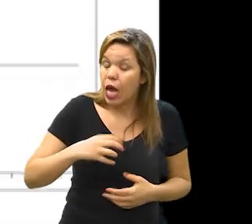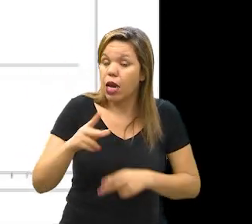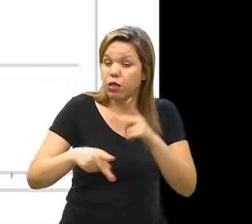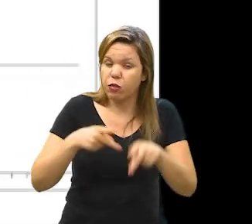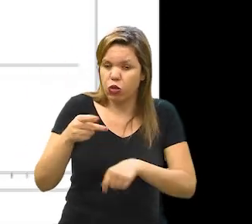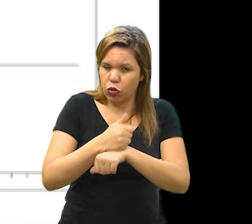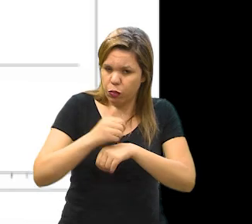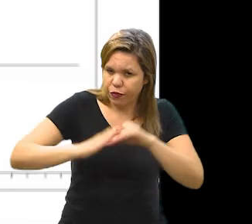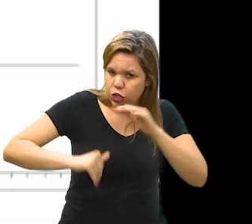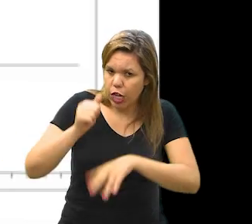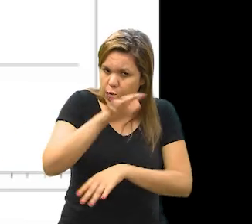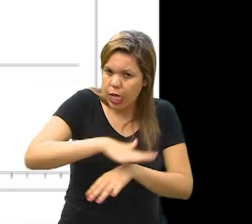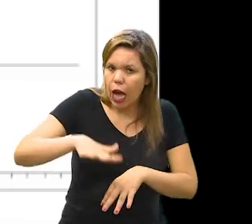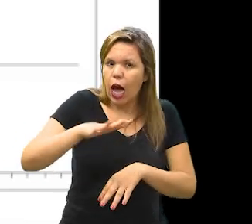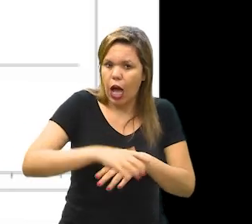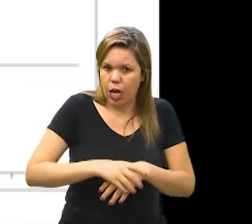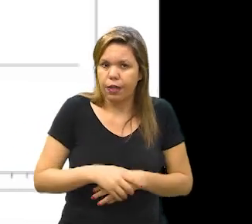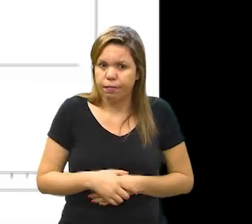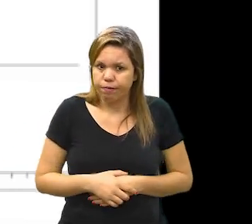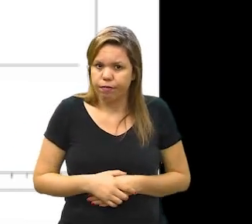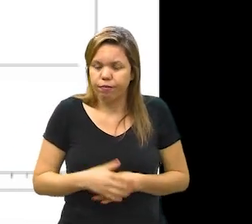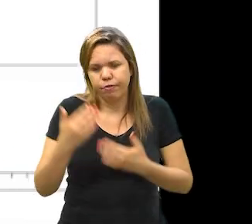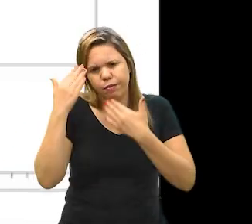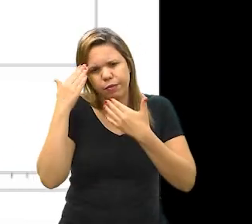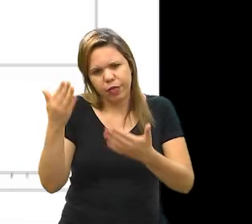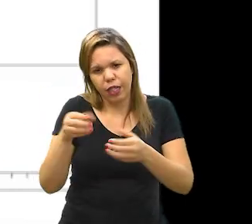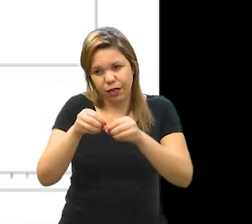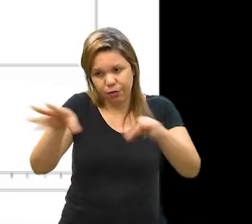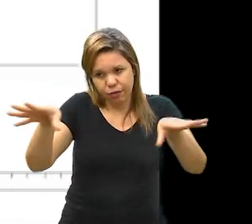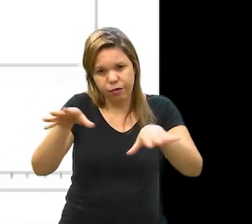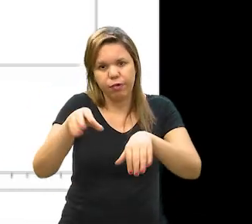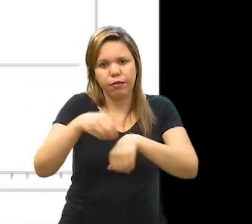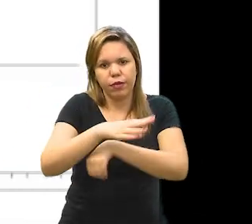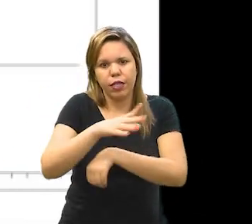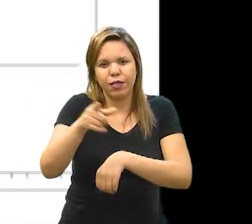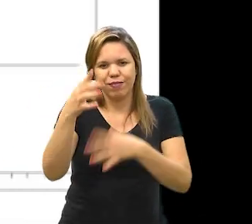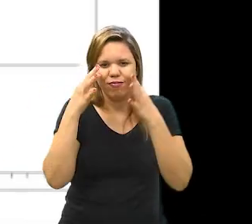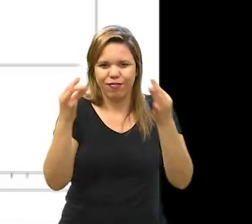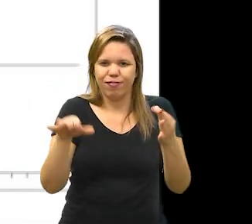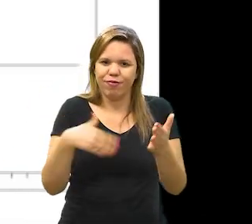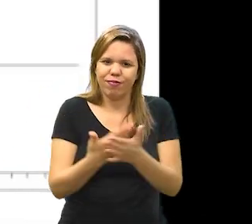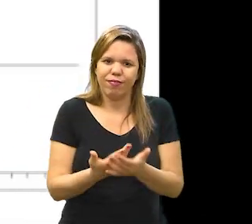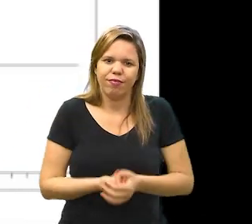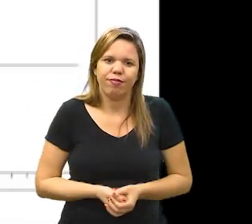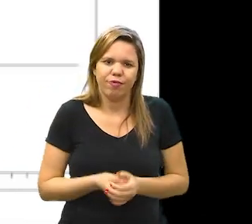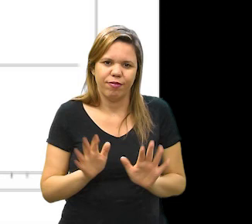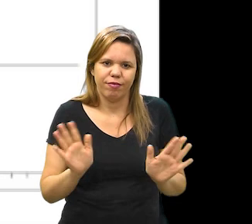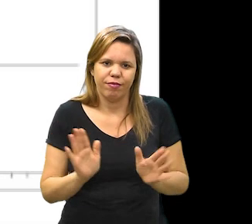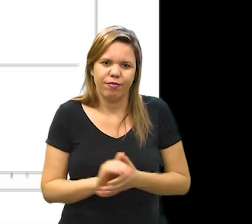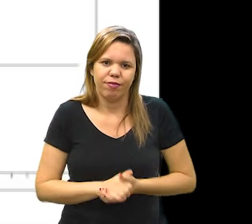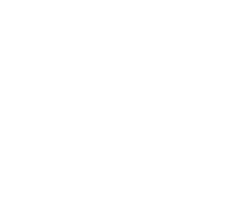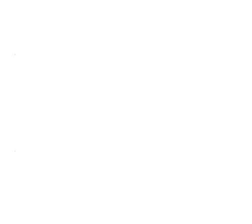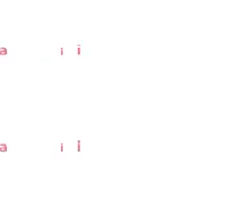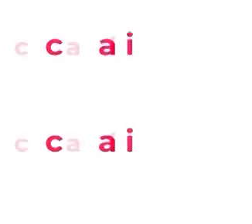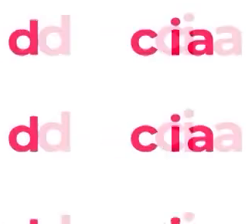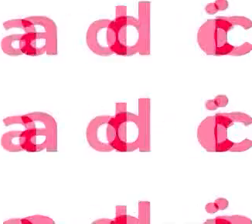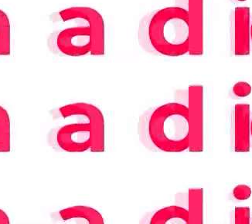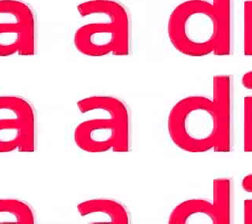os especialistas. Obrigado por compartilhar e pela sua atenção até aqui. Tchau, tchau.